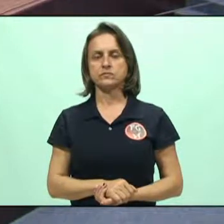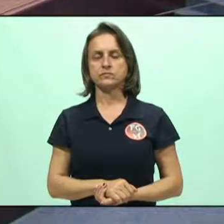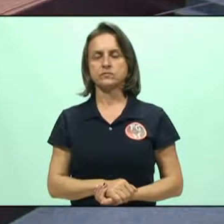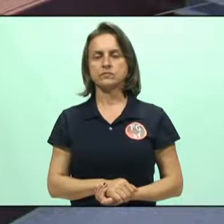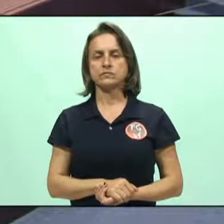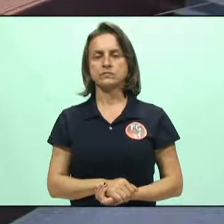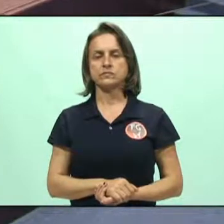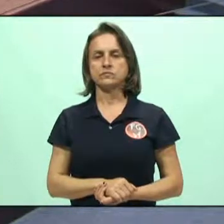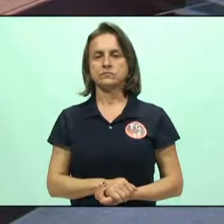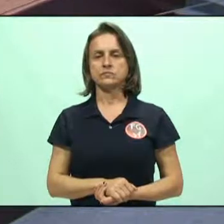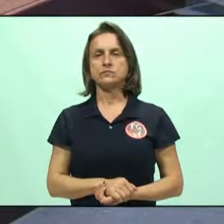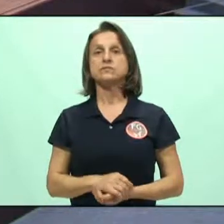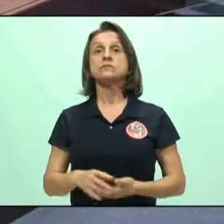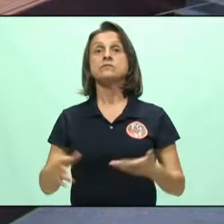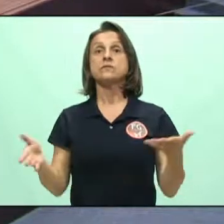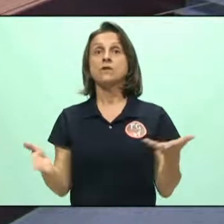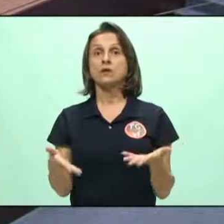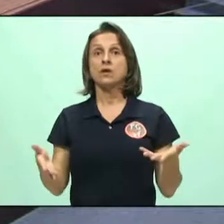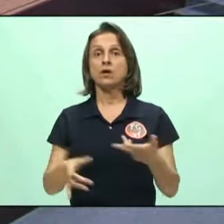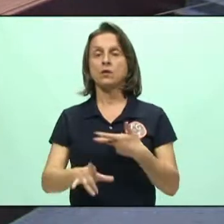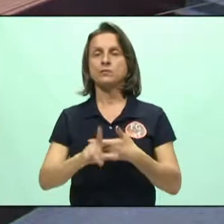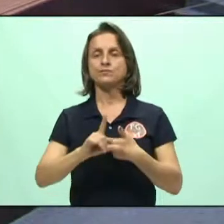matérias Legislativa